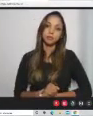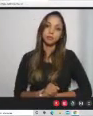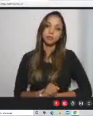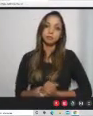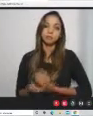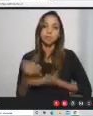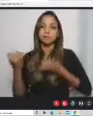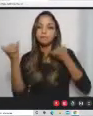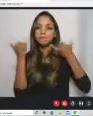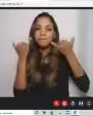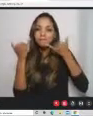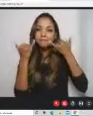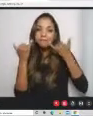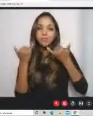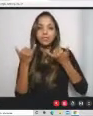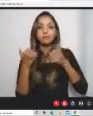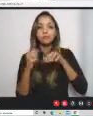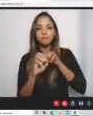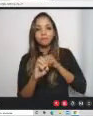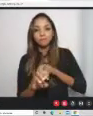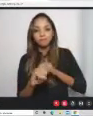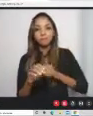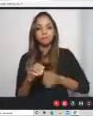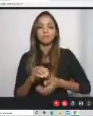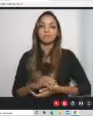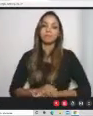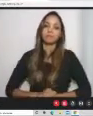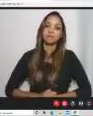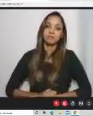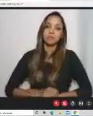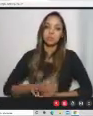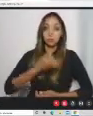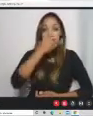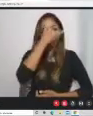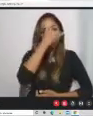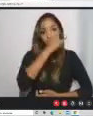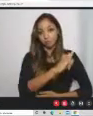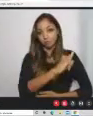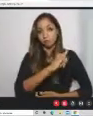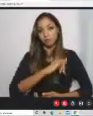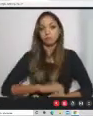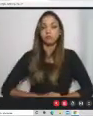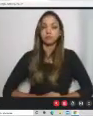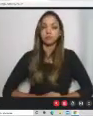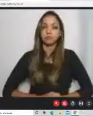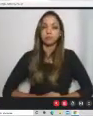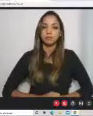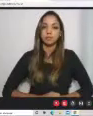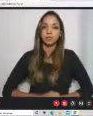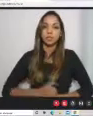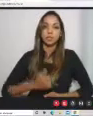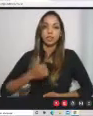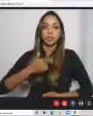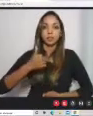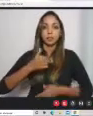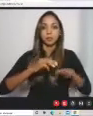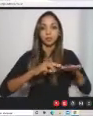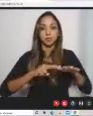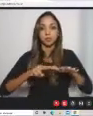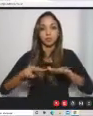informações educativas, né? Prevenção. Então, é a primeira semana de